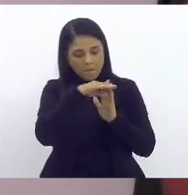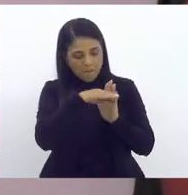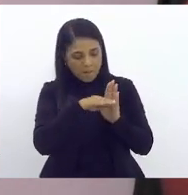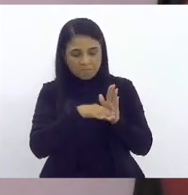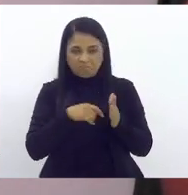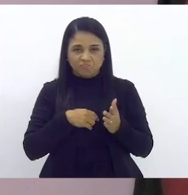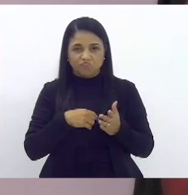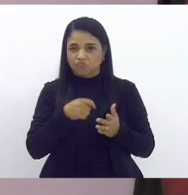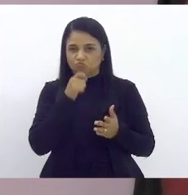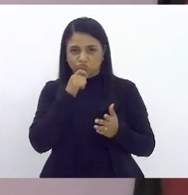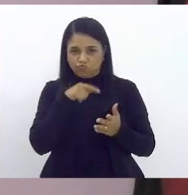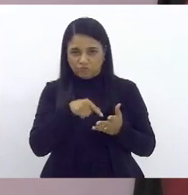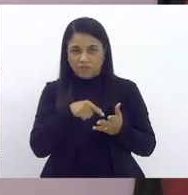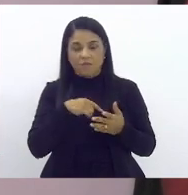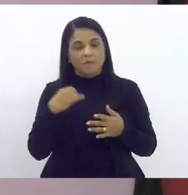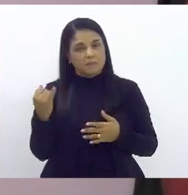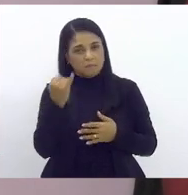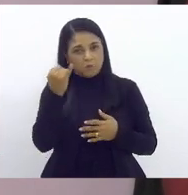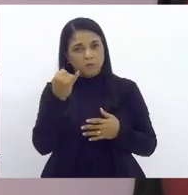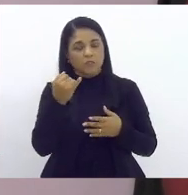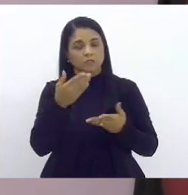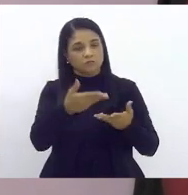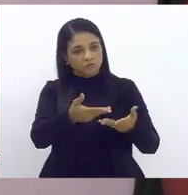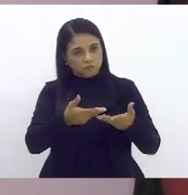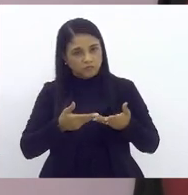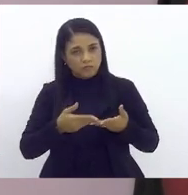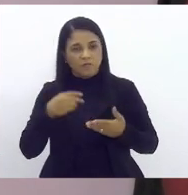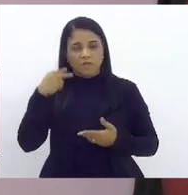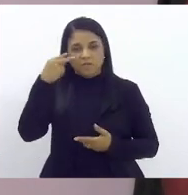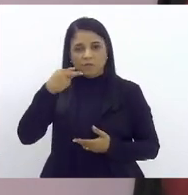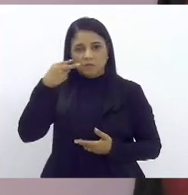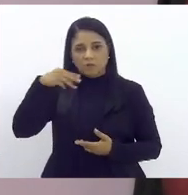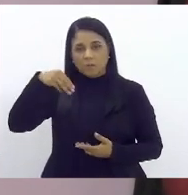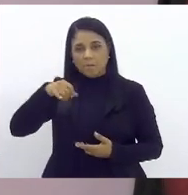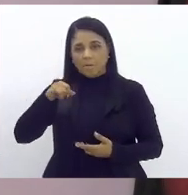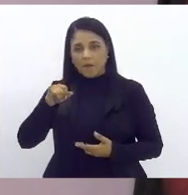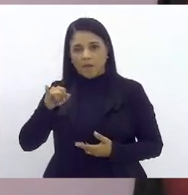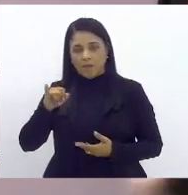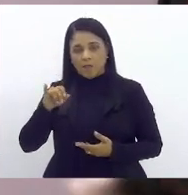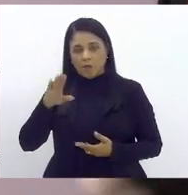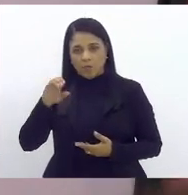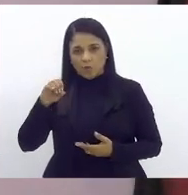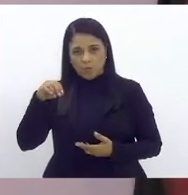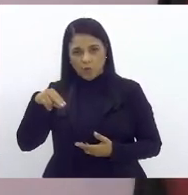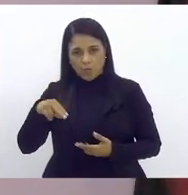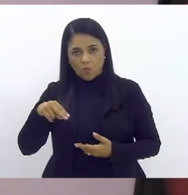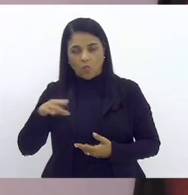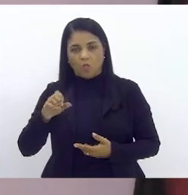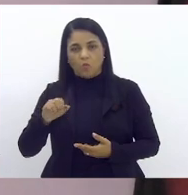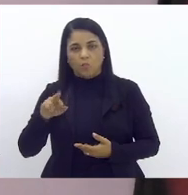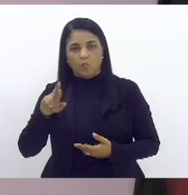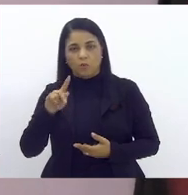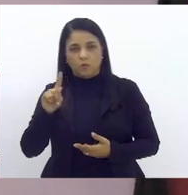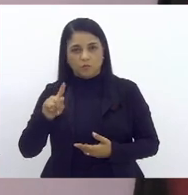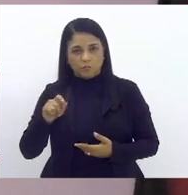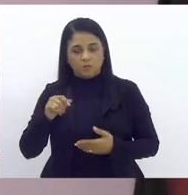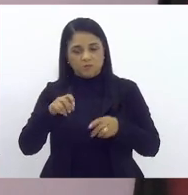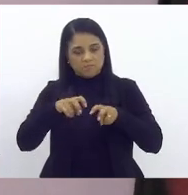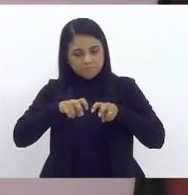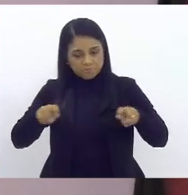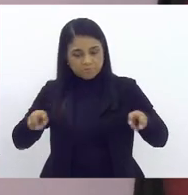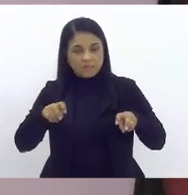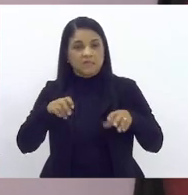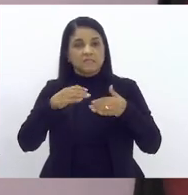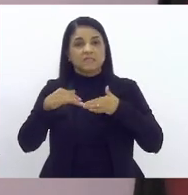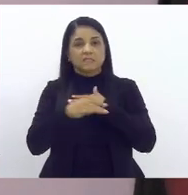é muito importante ter conosco aqui, convidar também o vereador Maicon Cruz para sentar-se aqui à mesa conosco. Vereador Maicon Cruz, da cidade de